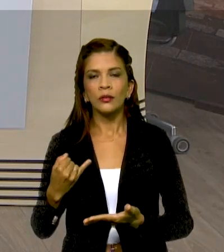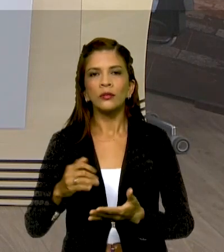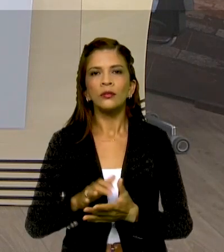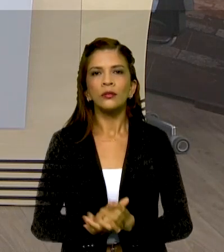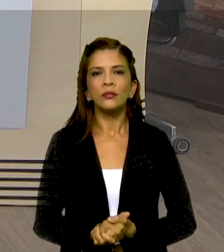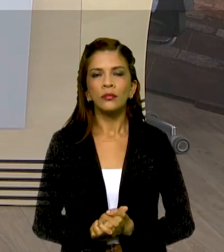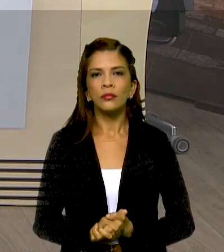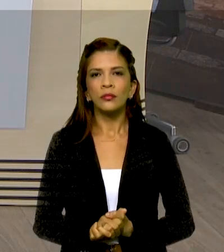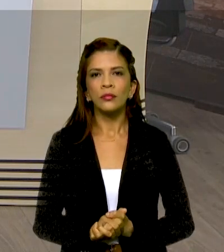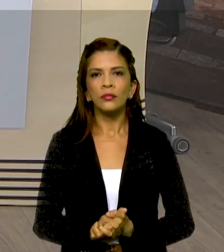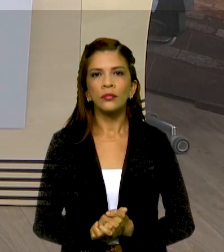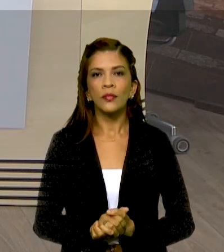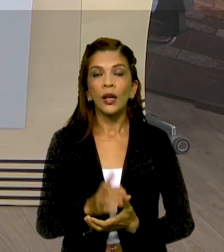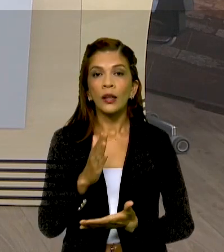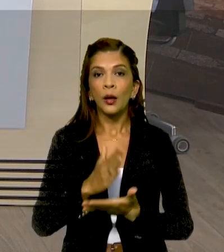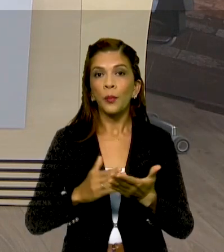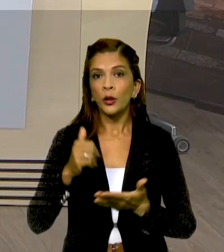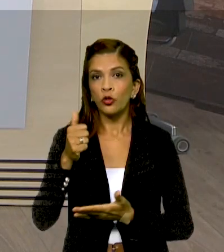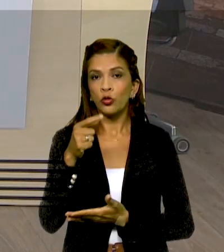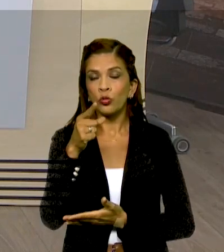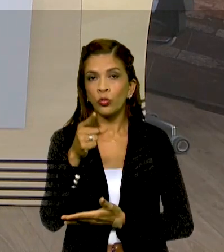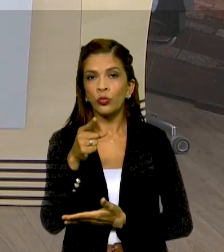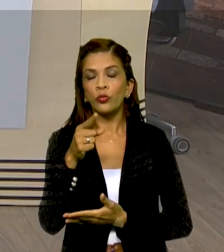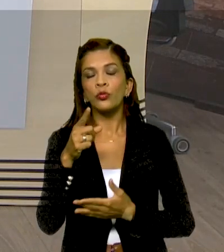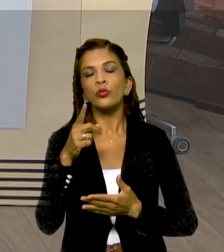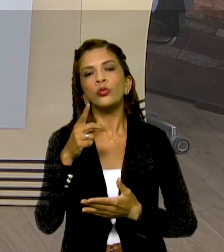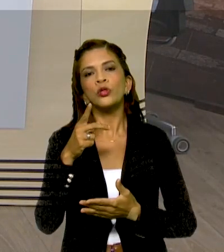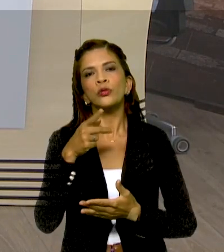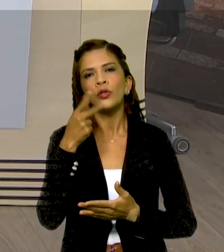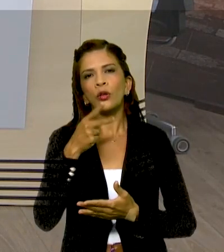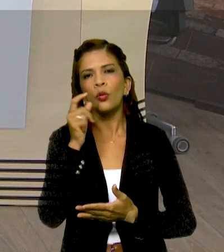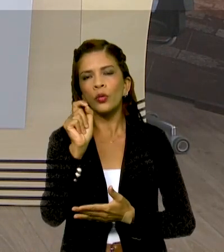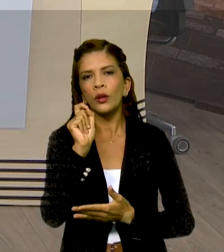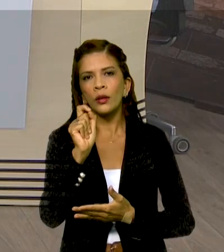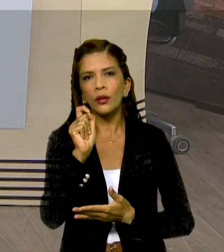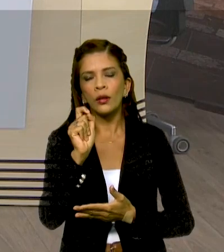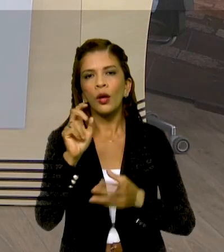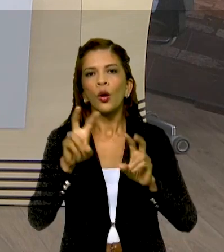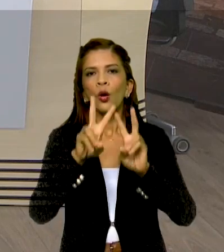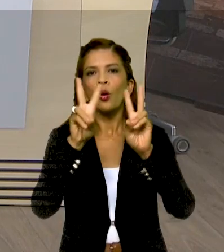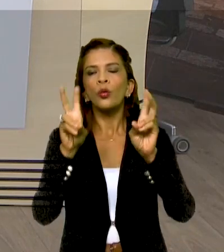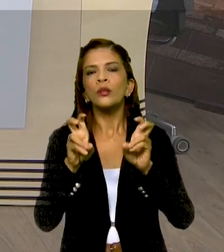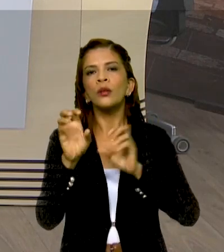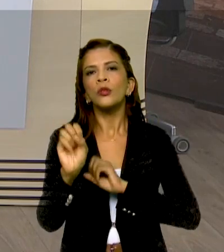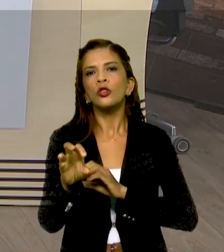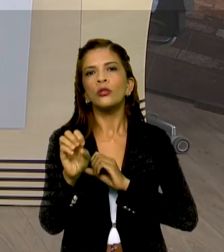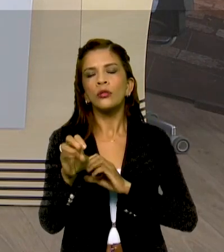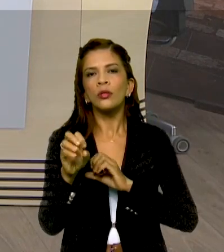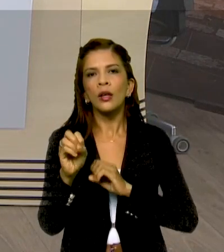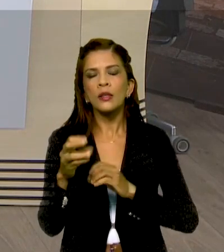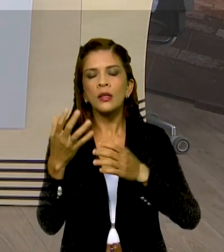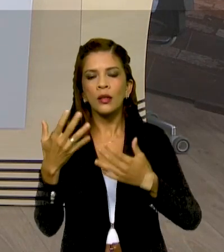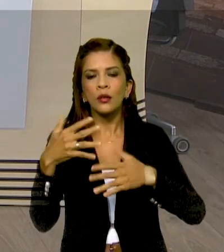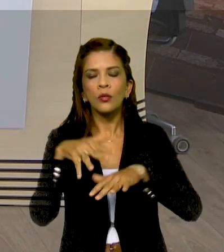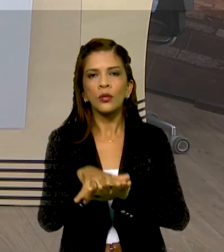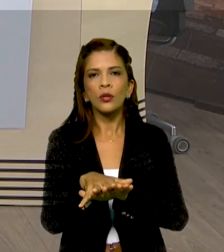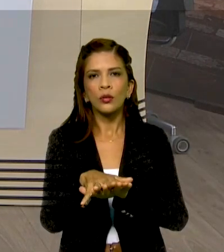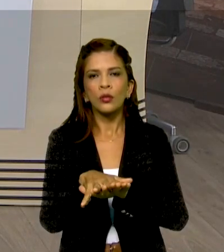no bloco anterior a gente estava falando a respeito da educação, da inclusão